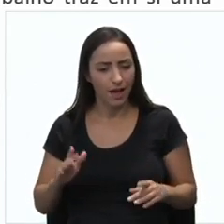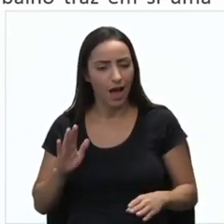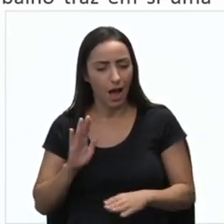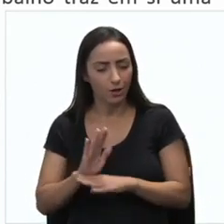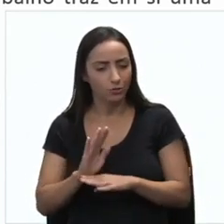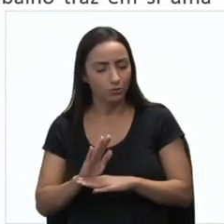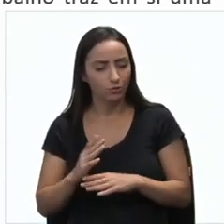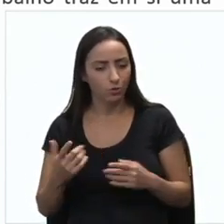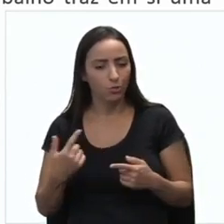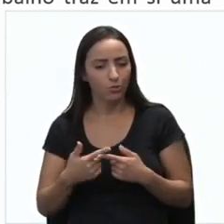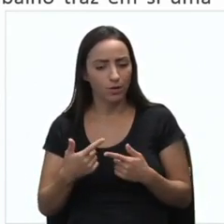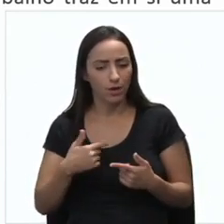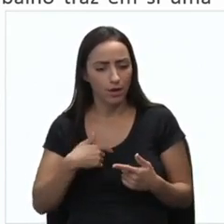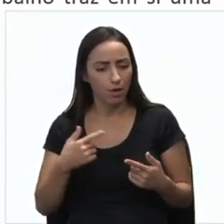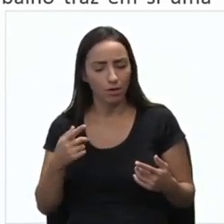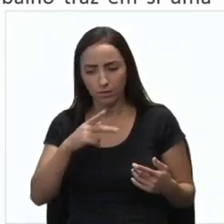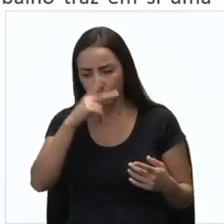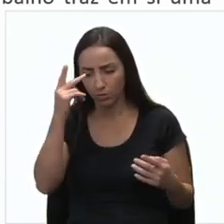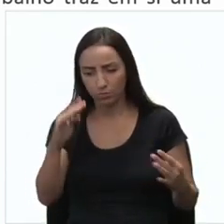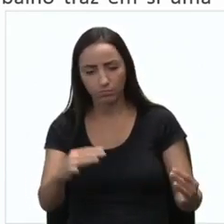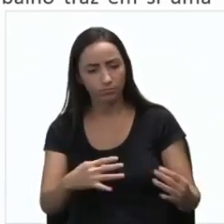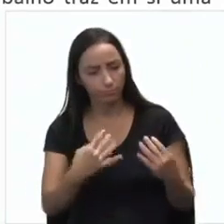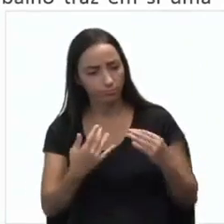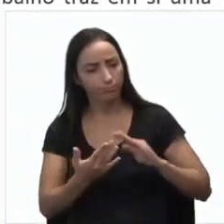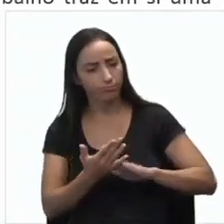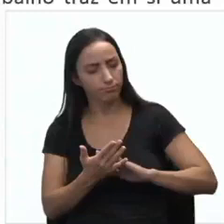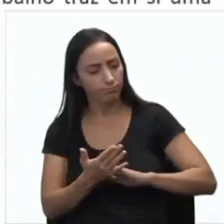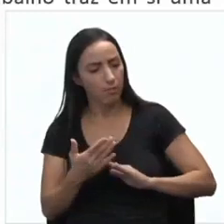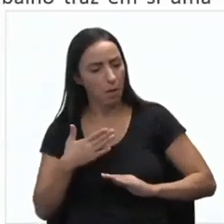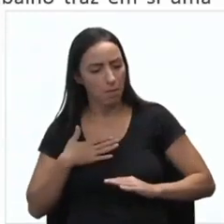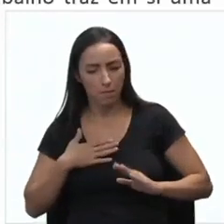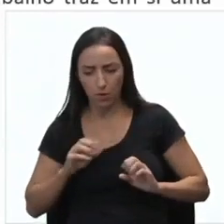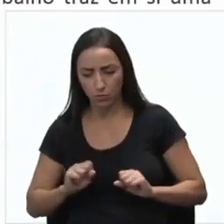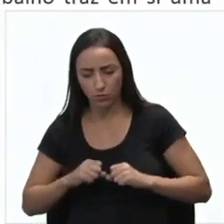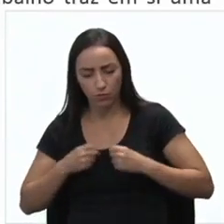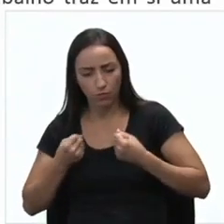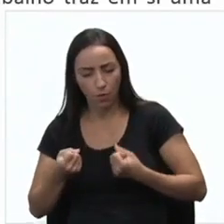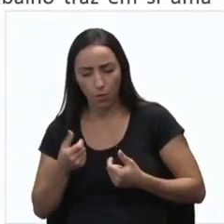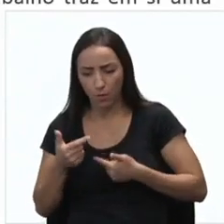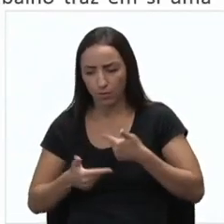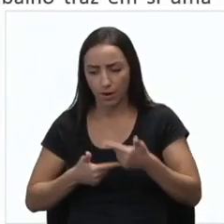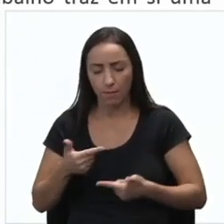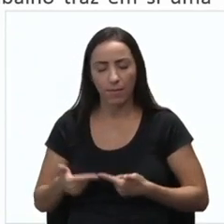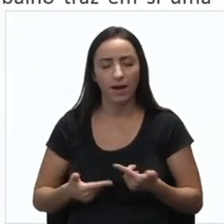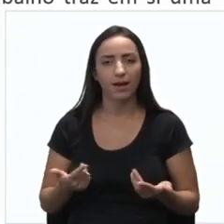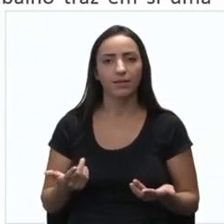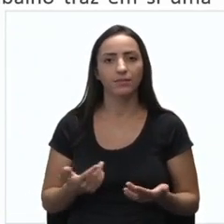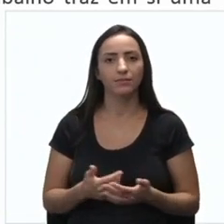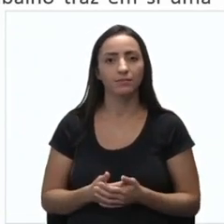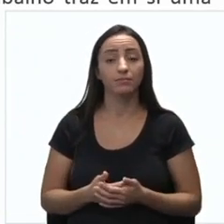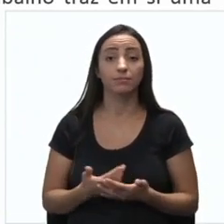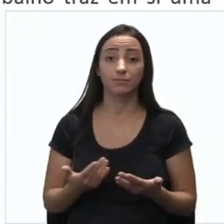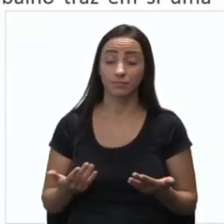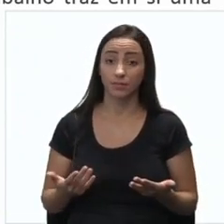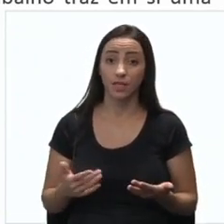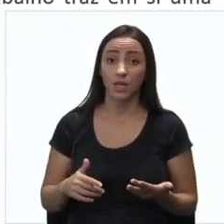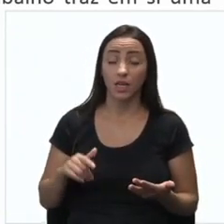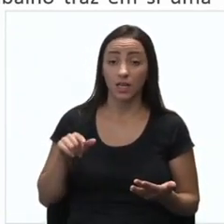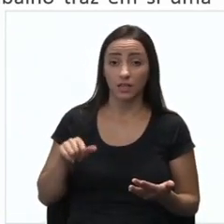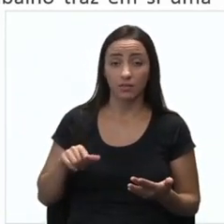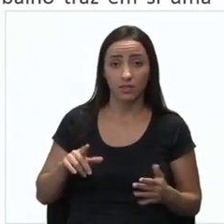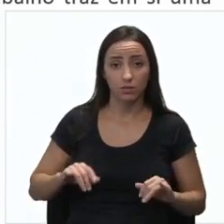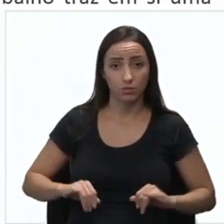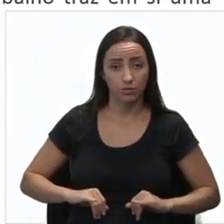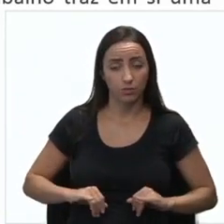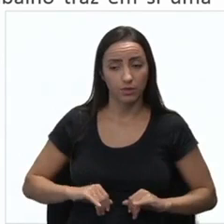alguma coisa. Eu fui reconhecido pelo meu esforço aí, pelo meu sofrimento, né? Então, esse sofrimento,